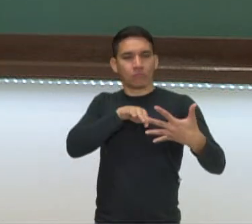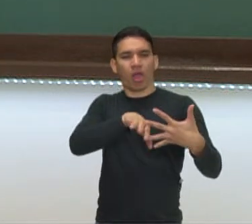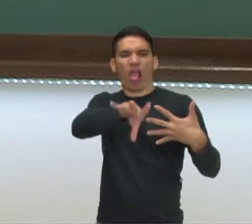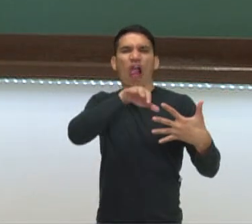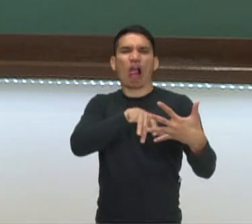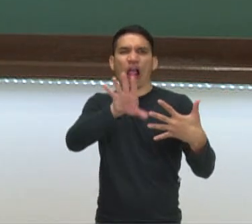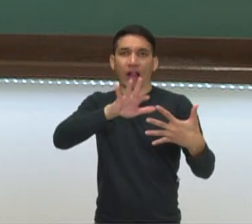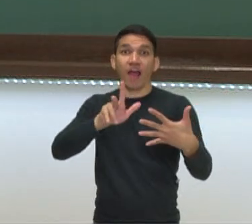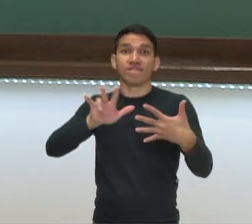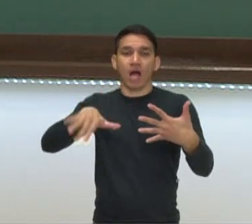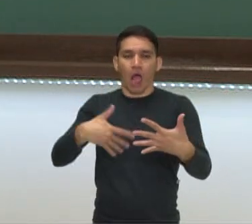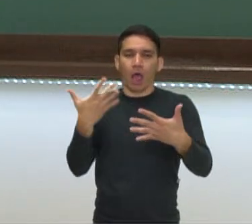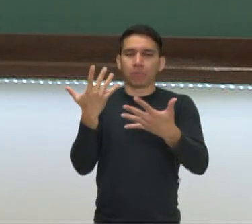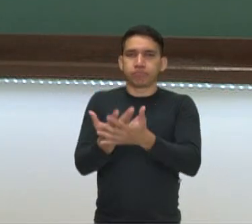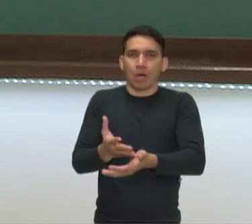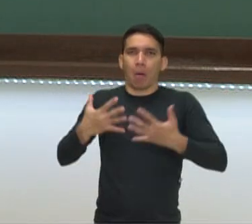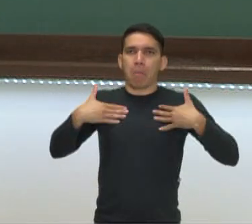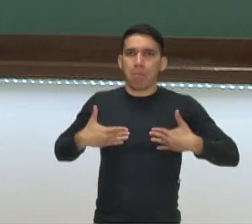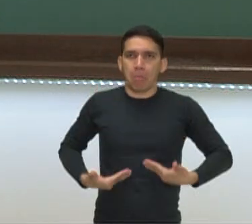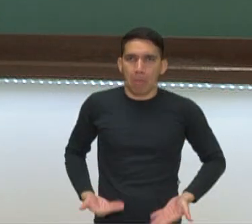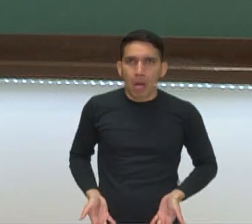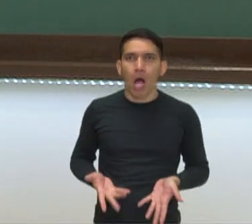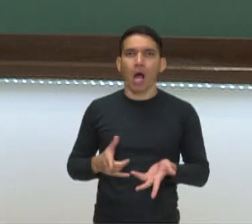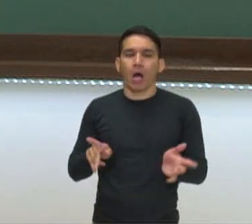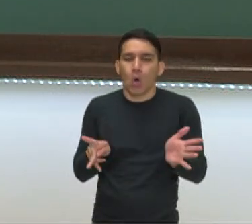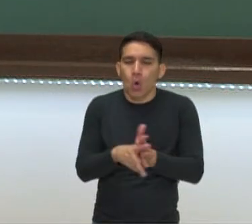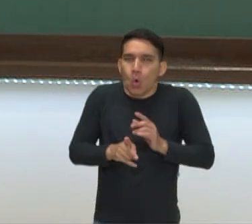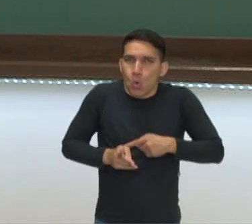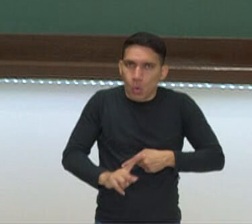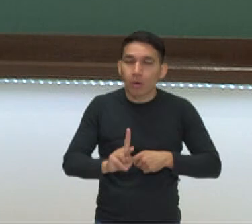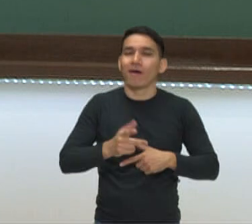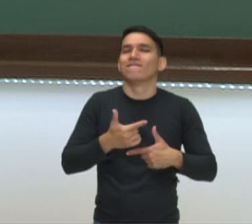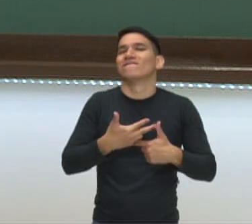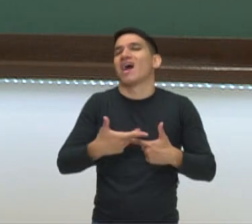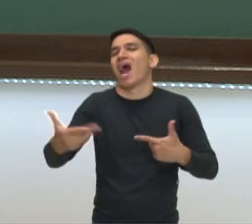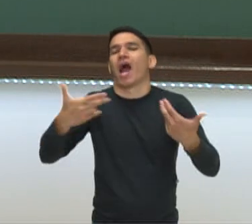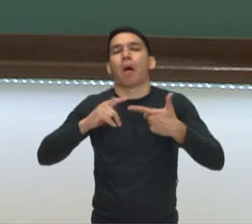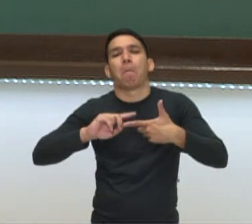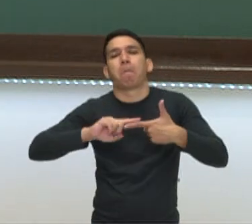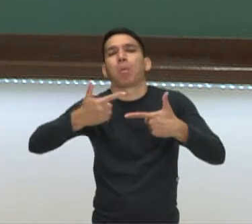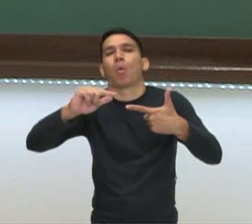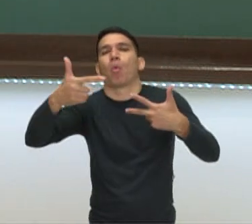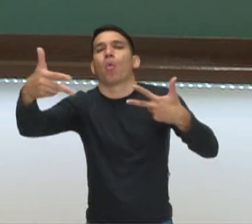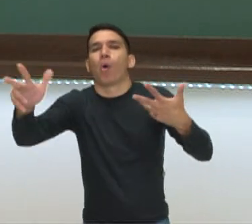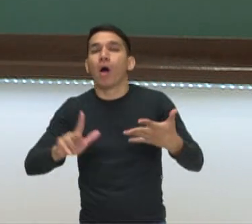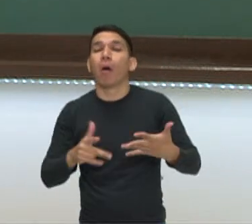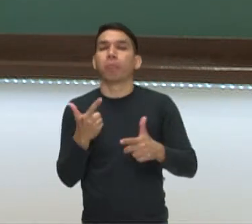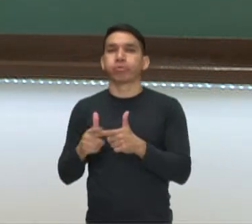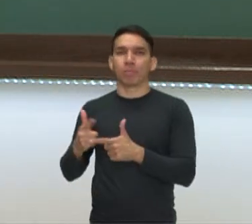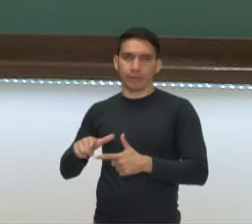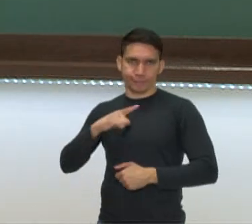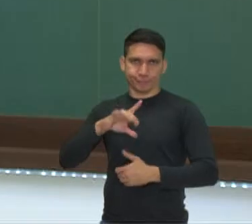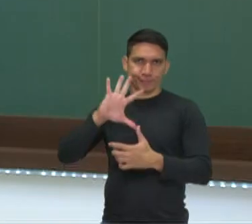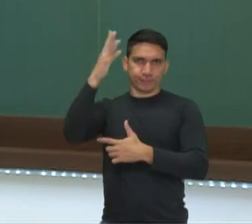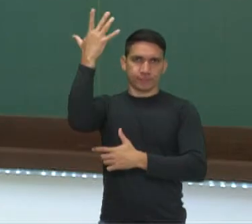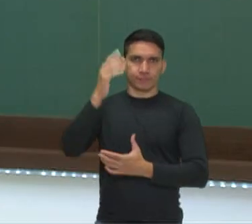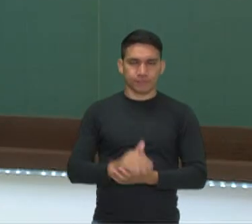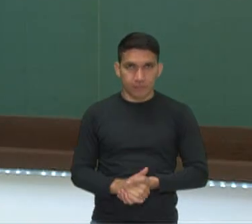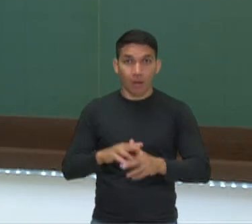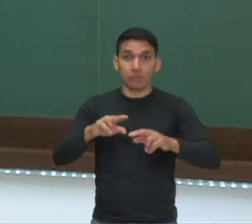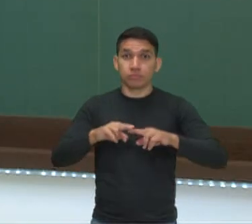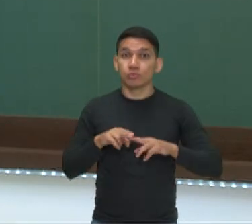se acumulando no nosso corpo e aí vários outros problemas vão surgindo, tá? Então, por isso